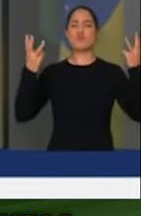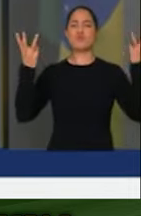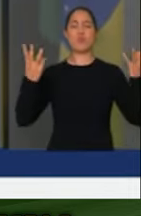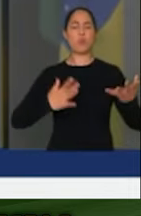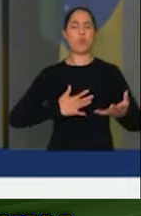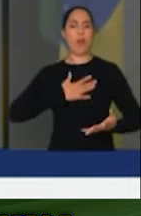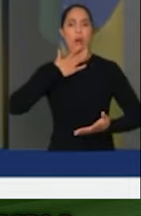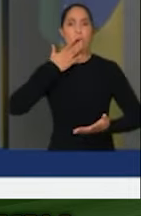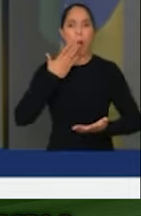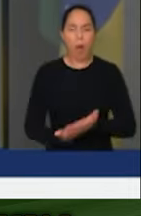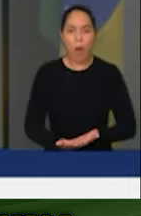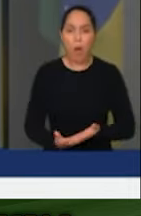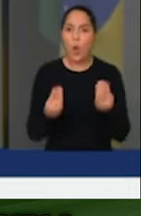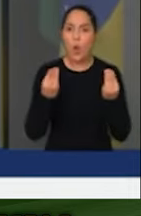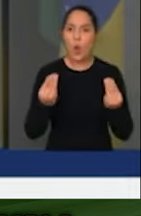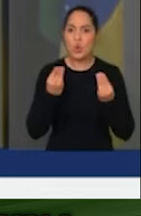horrores,